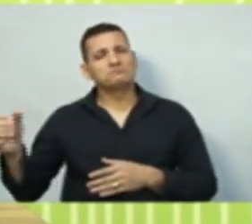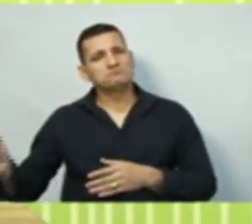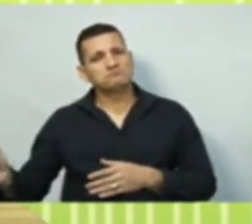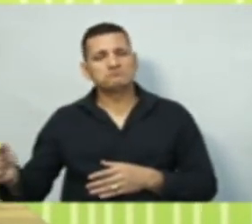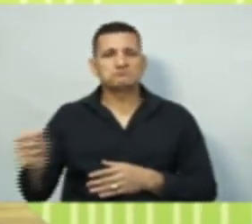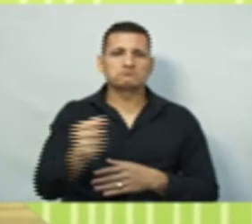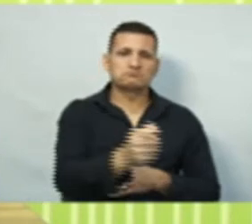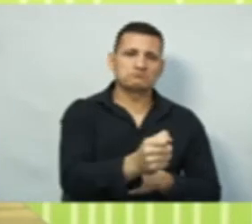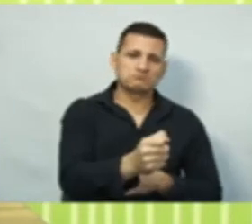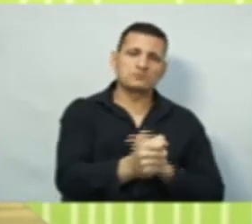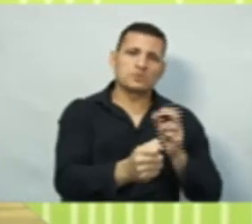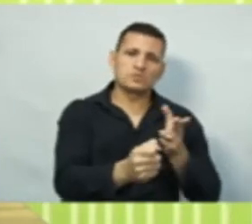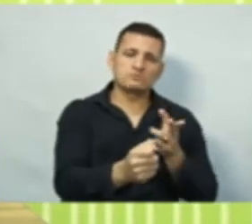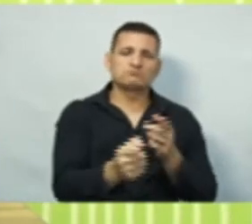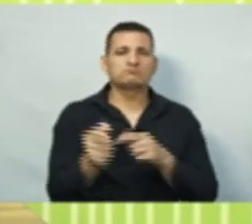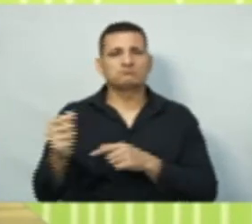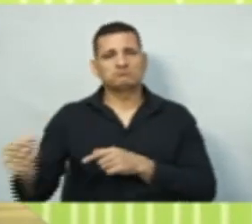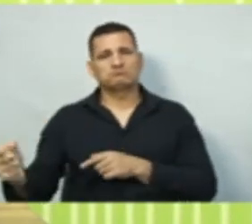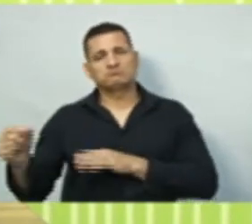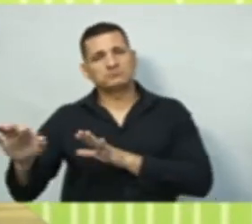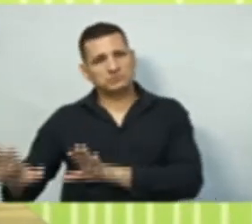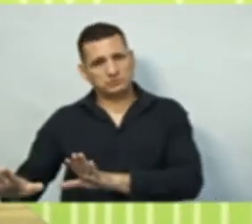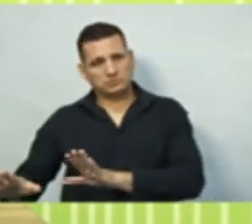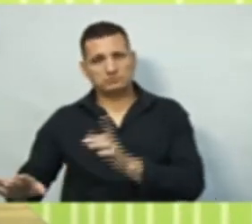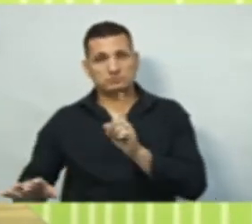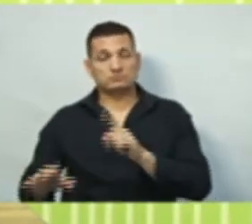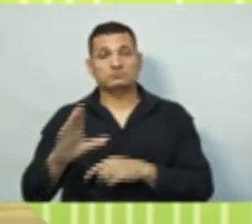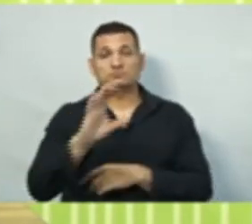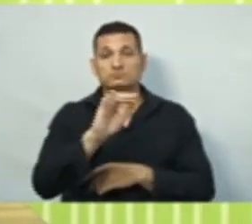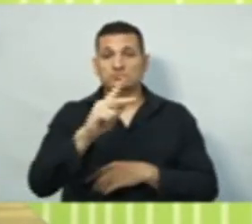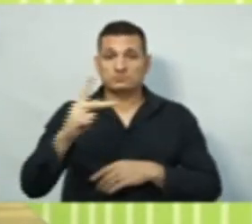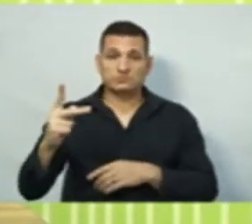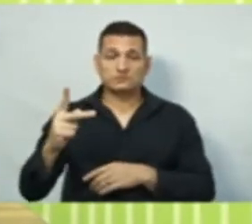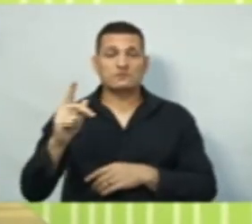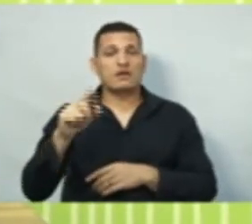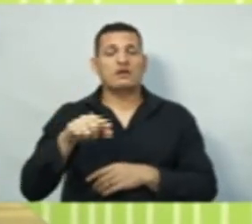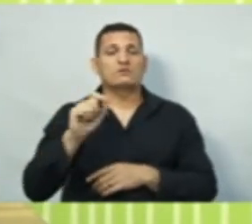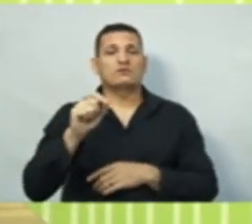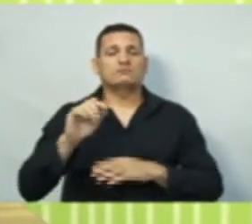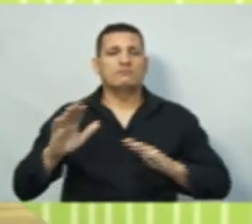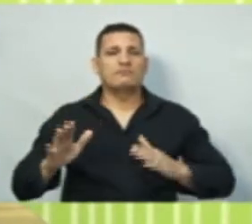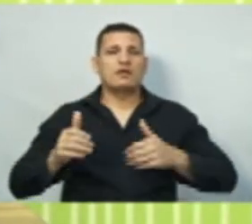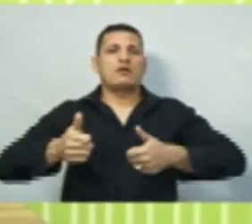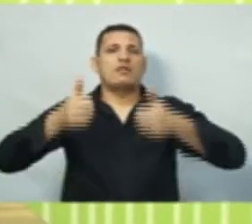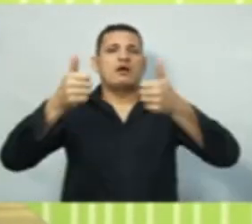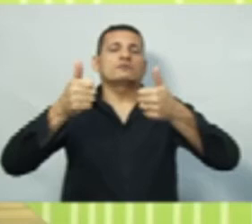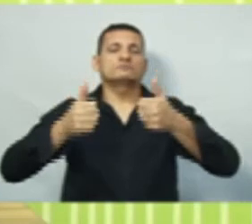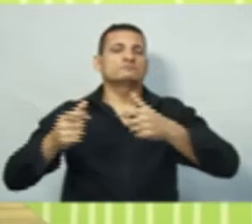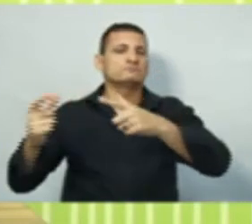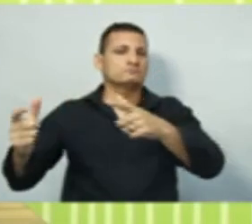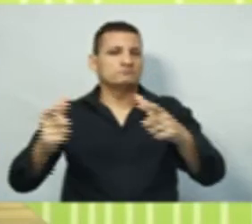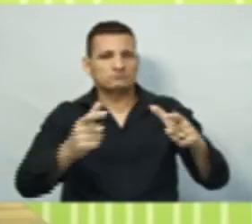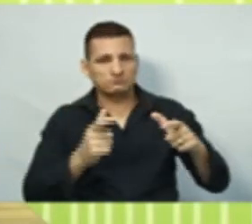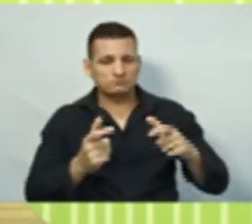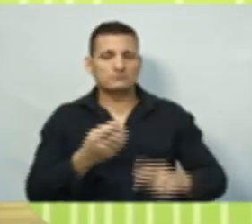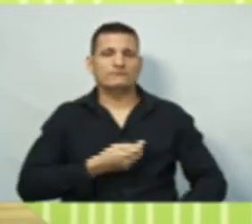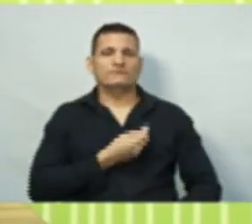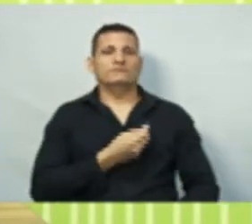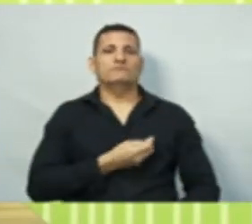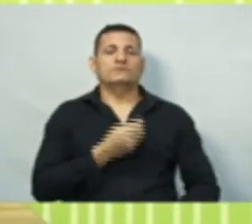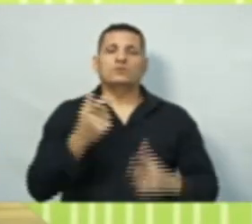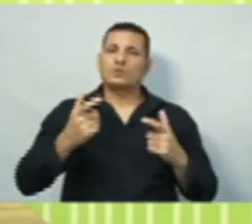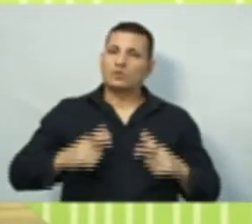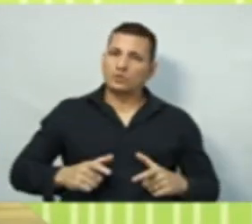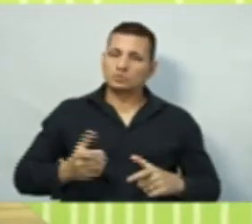manter ninguém onde está. O cooperativismo é algo para melhorar o setor onde estamos vivendo, onde